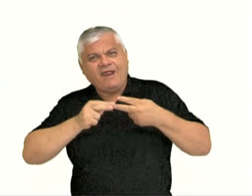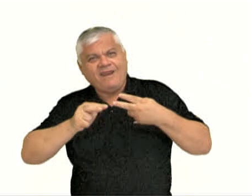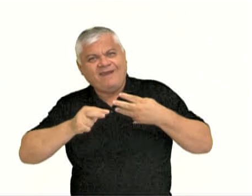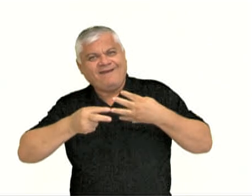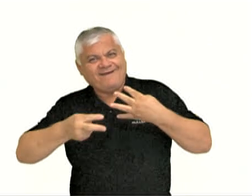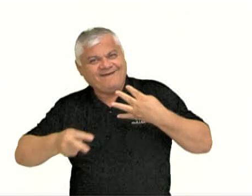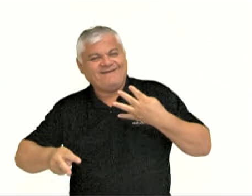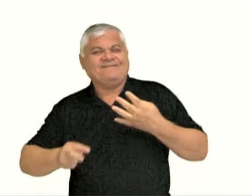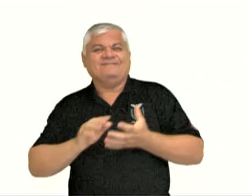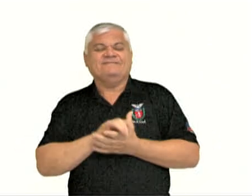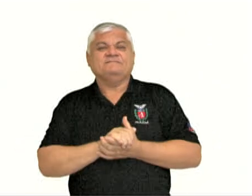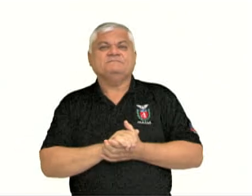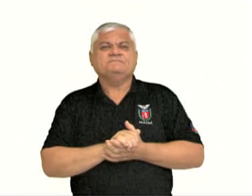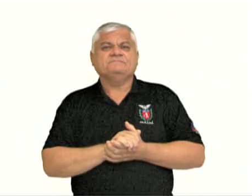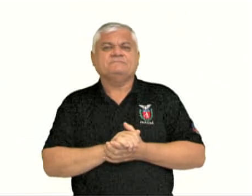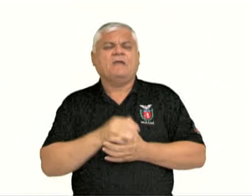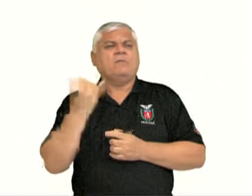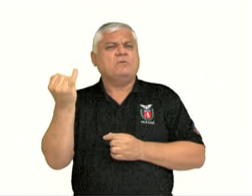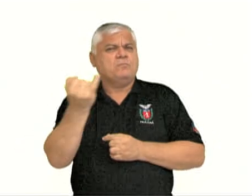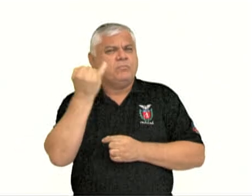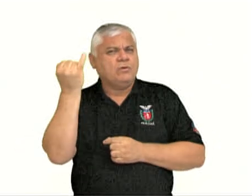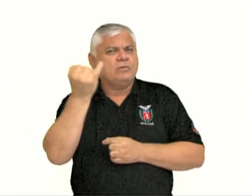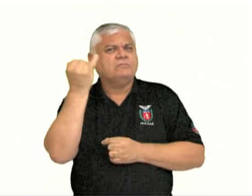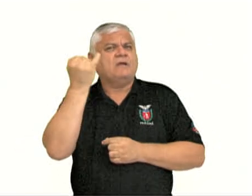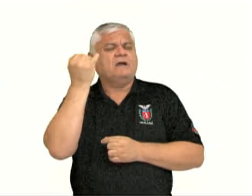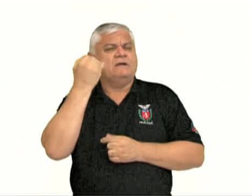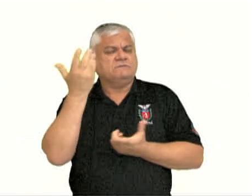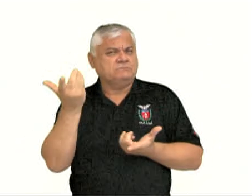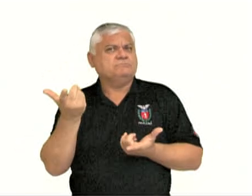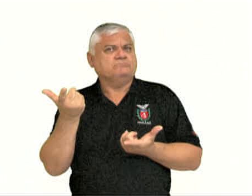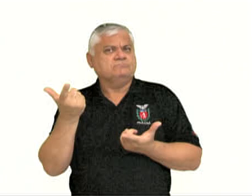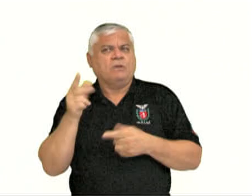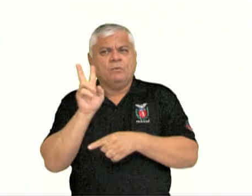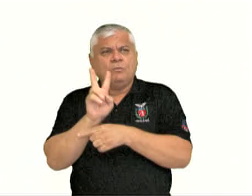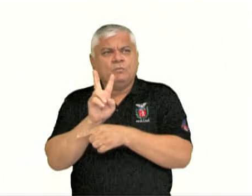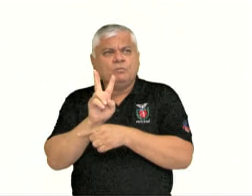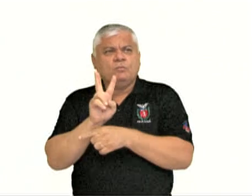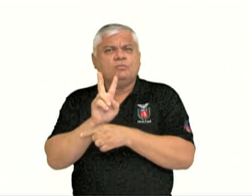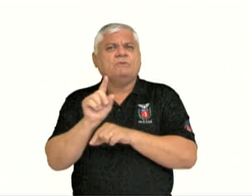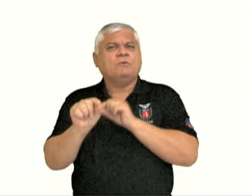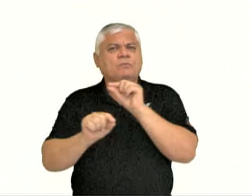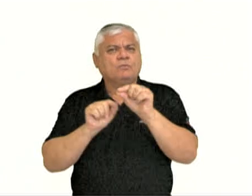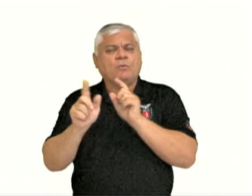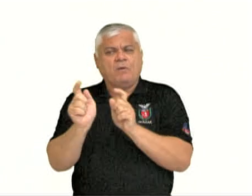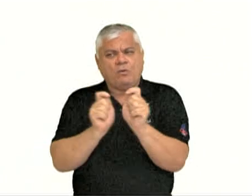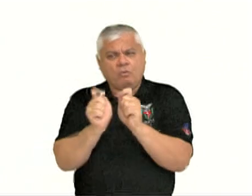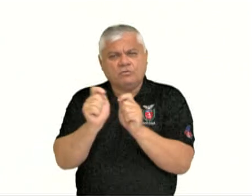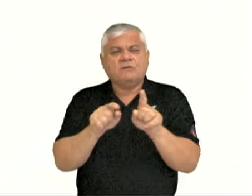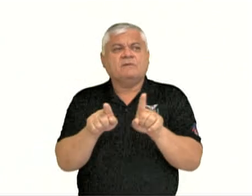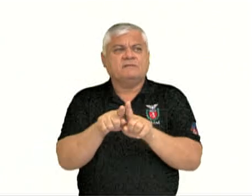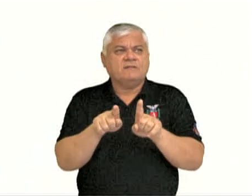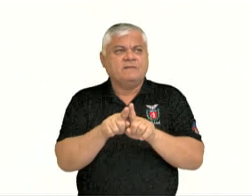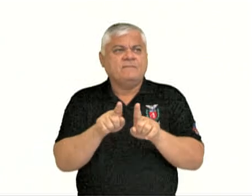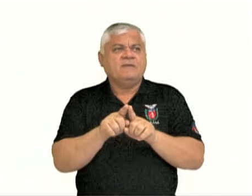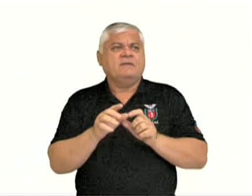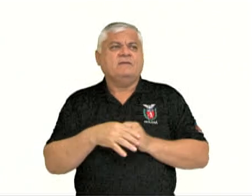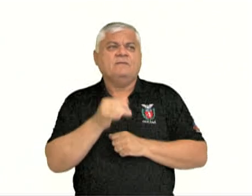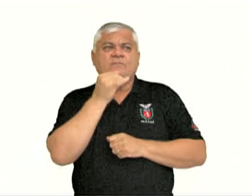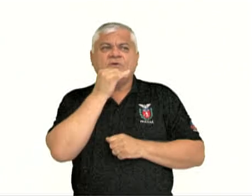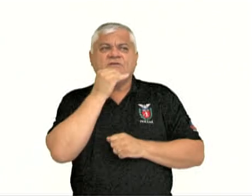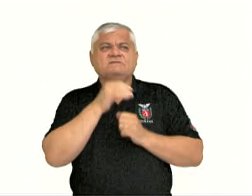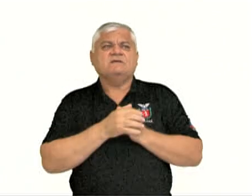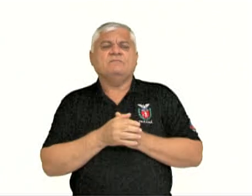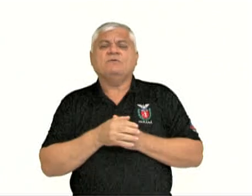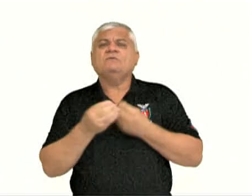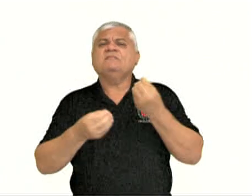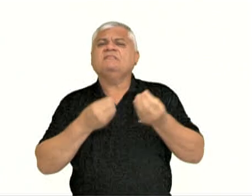briófitas. Como importância ecológica e econômica, eu já vou direto aqui para esse item que fala sobre a